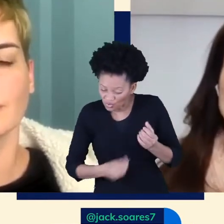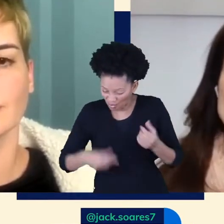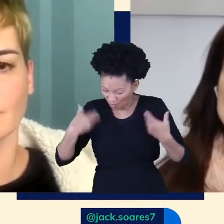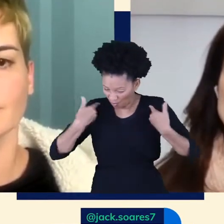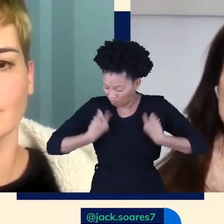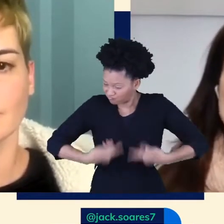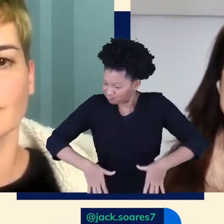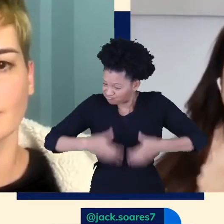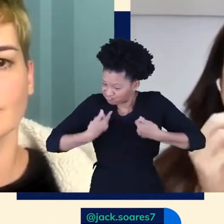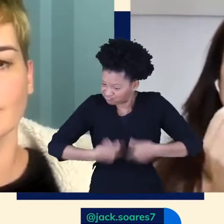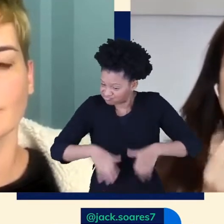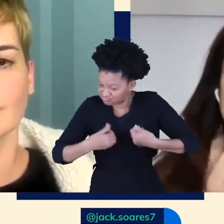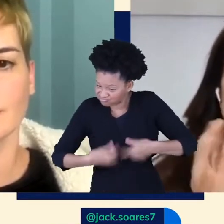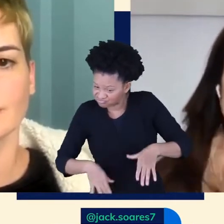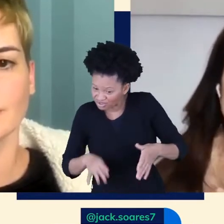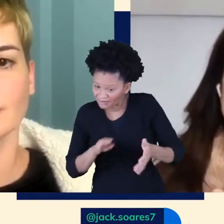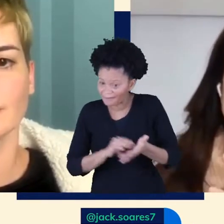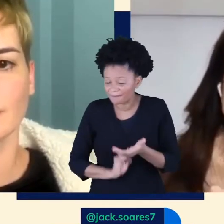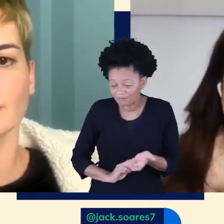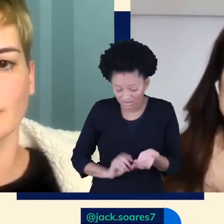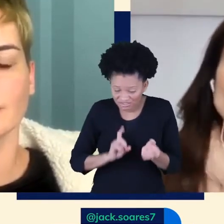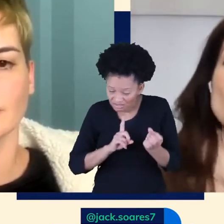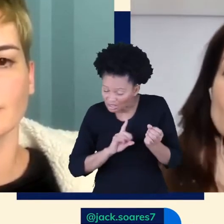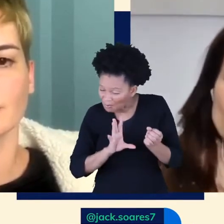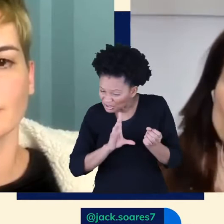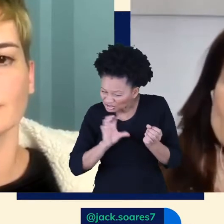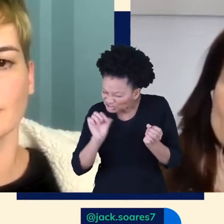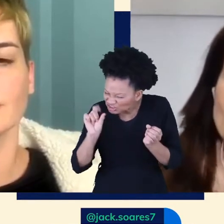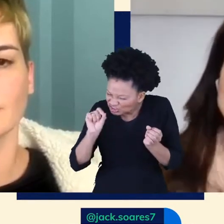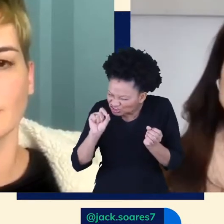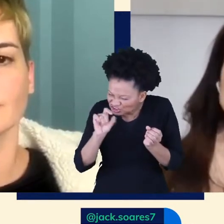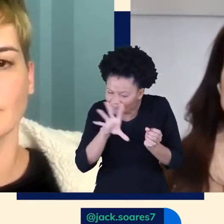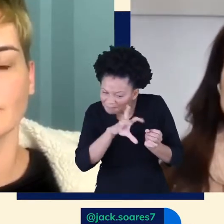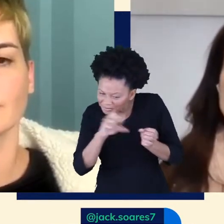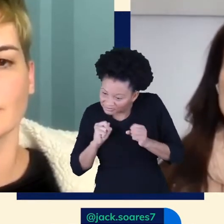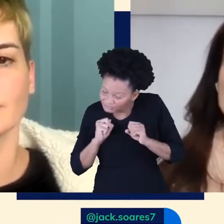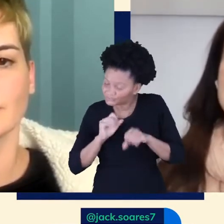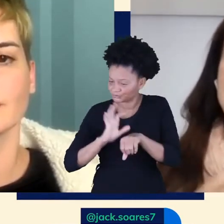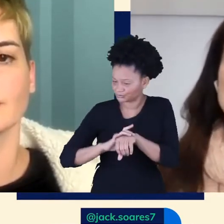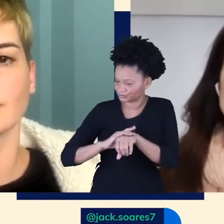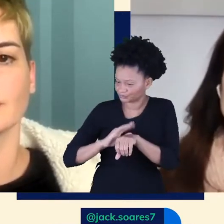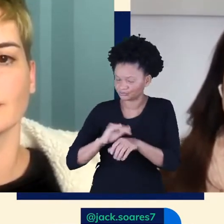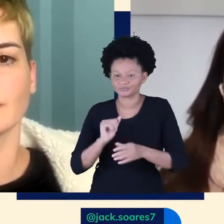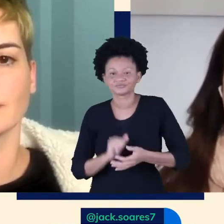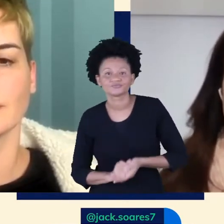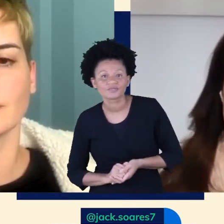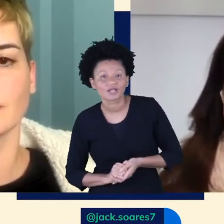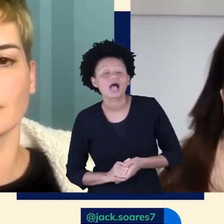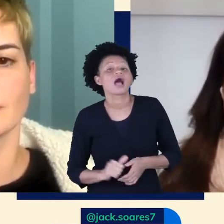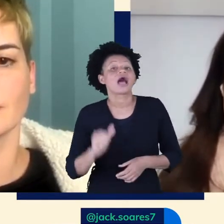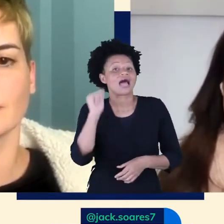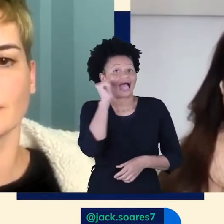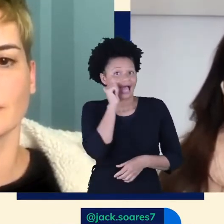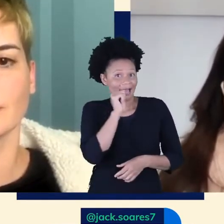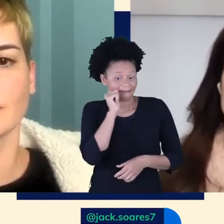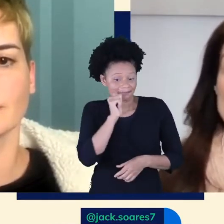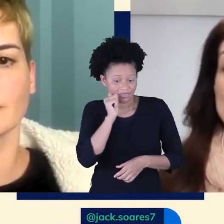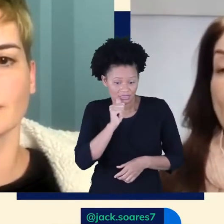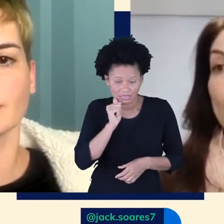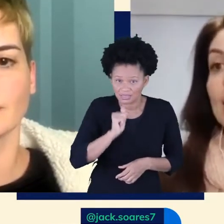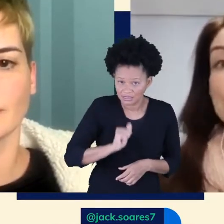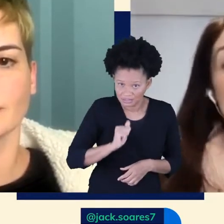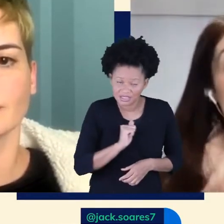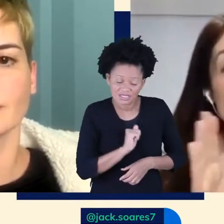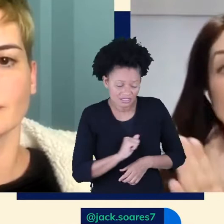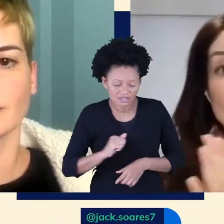corpo não precisou, se não volta algum bichinho, você pode ficar doente. Então ensinar a criança a lavar a mão. A menina, ela pode descobrir o orifício